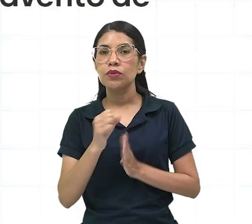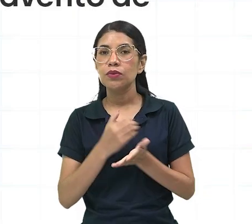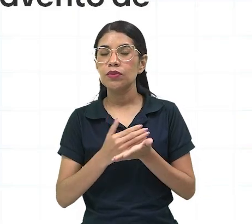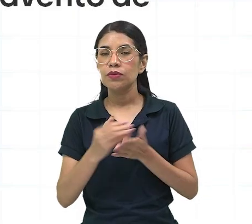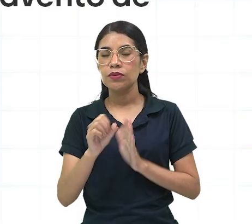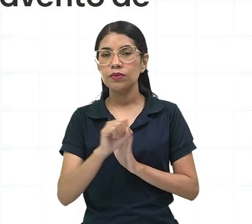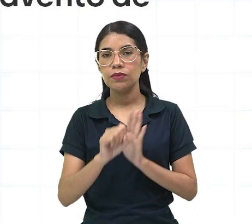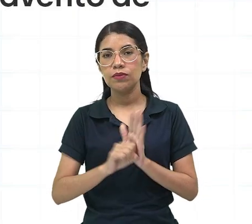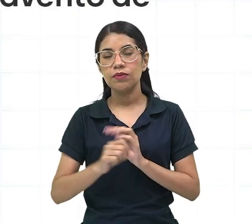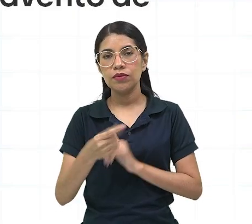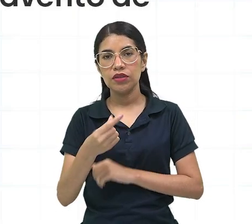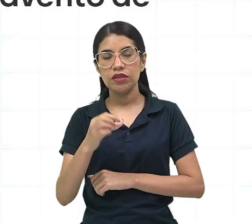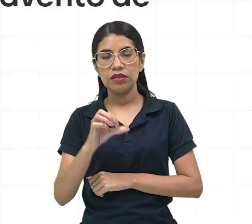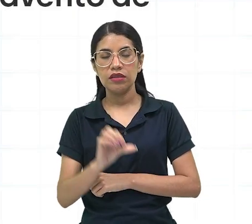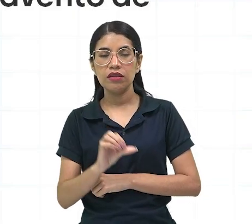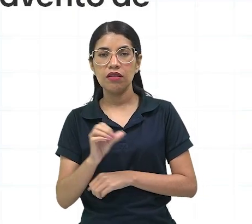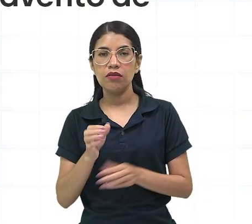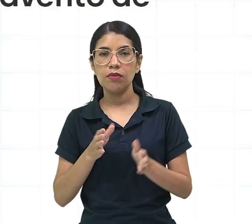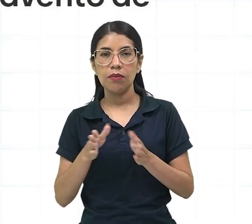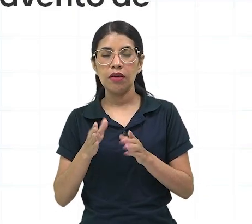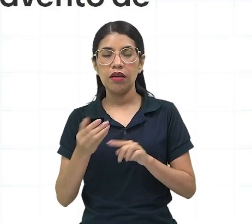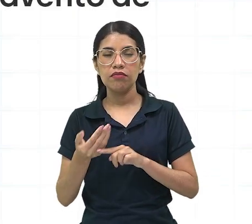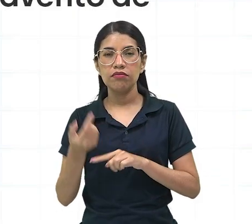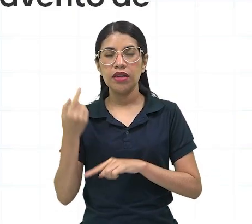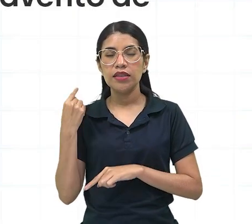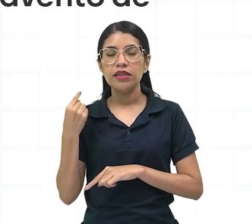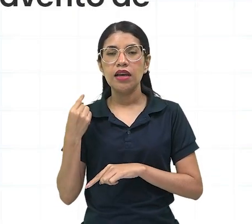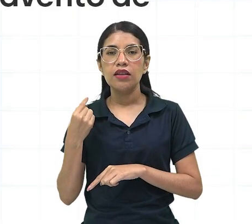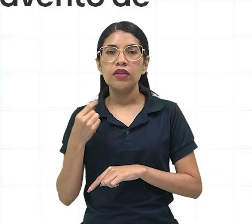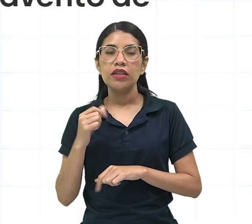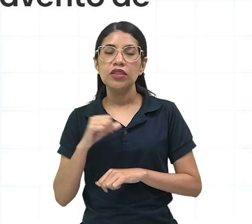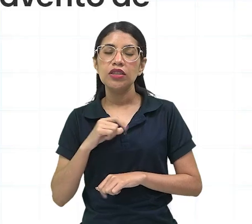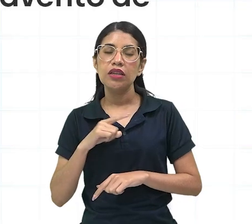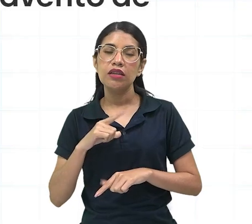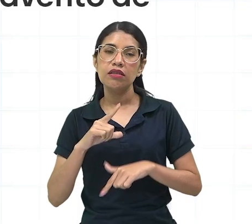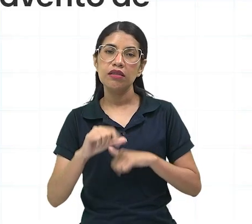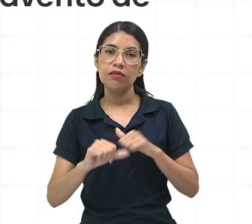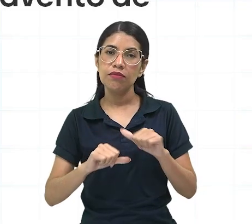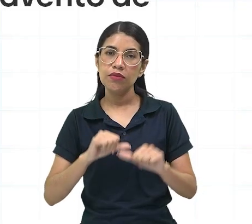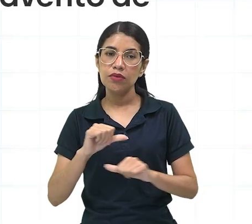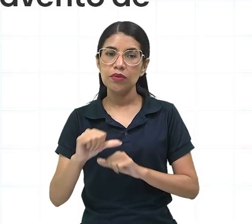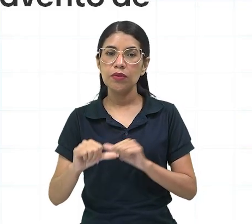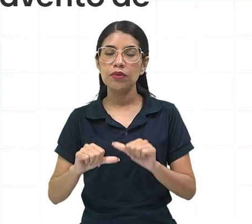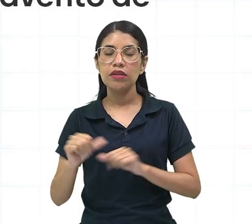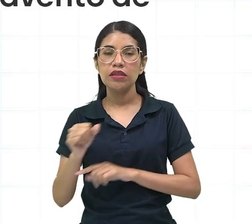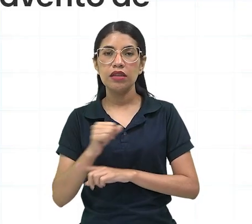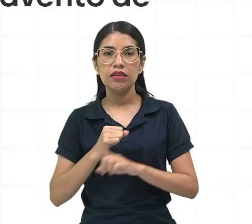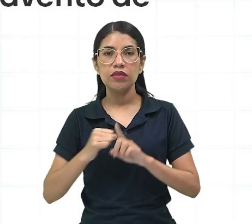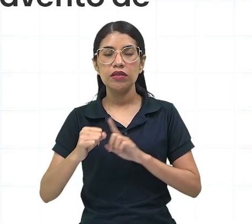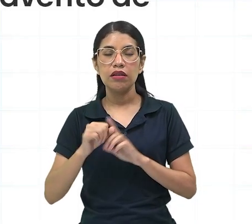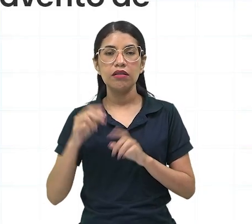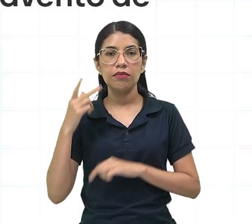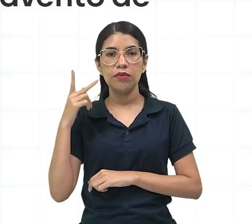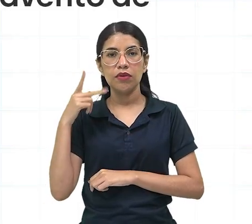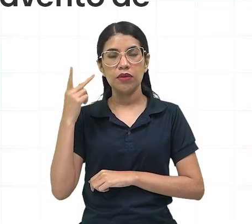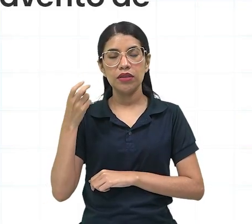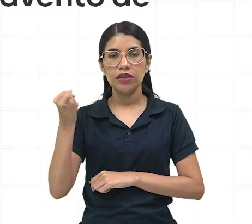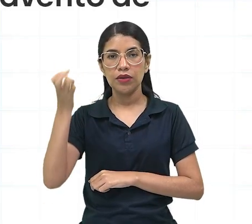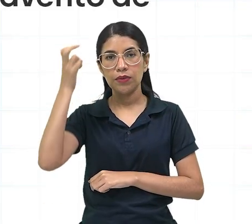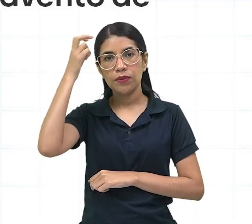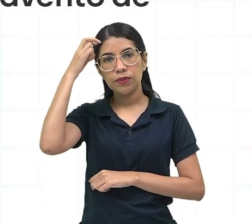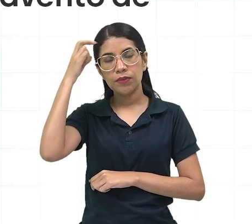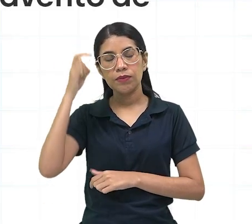início do século XIX, uma época caracterizada por transformações sociopolíticas e